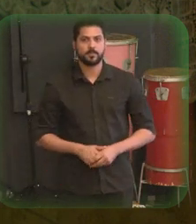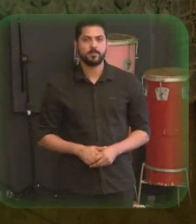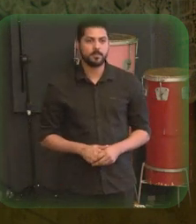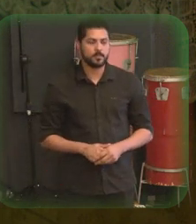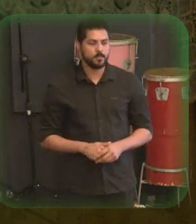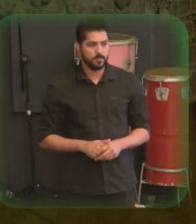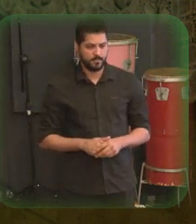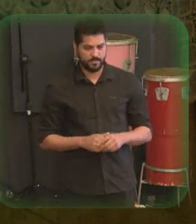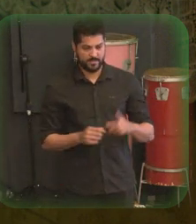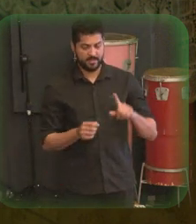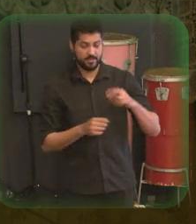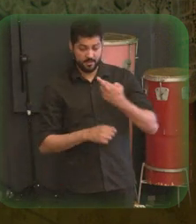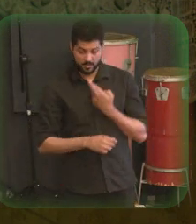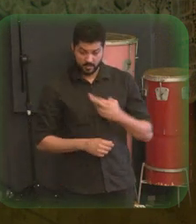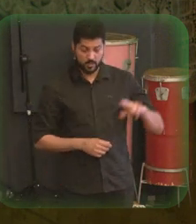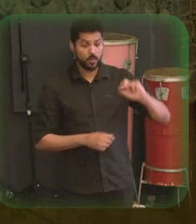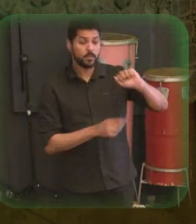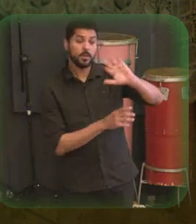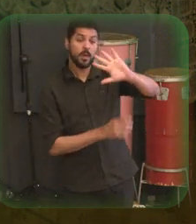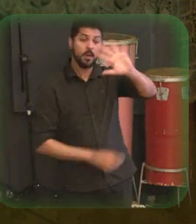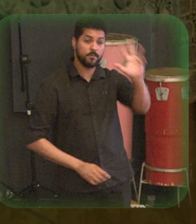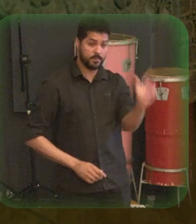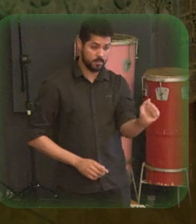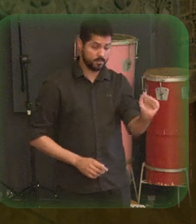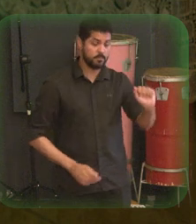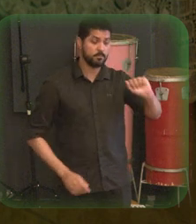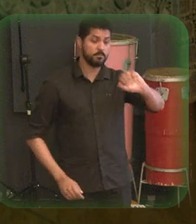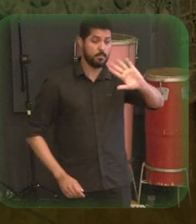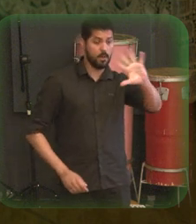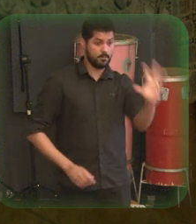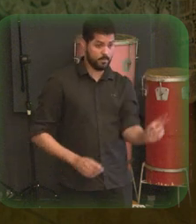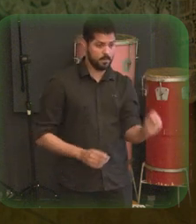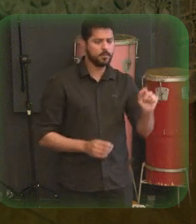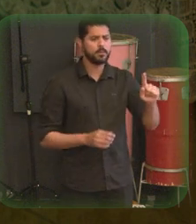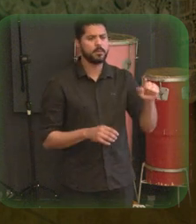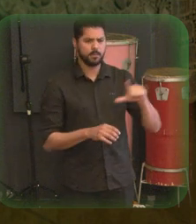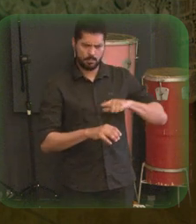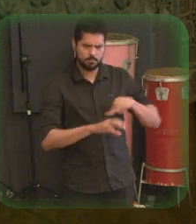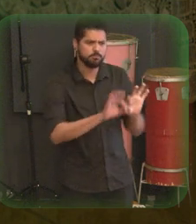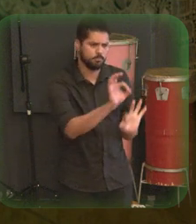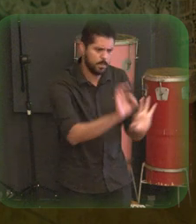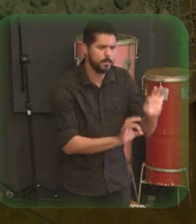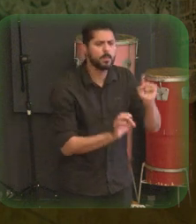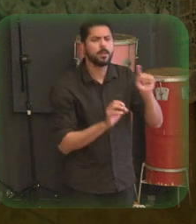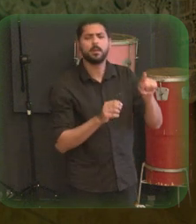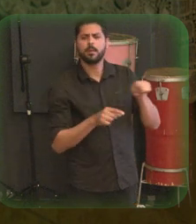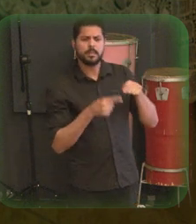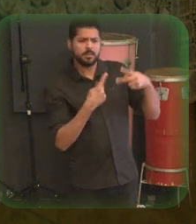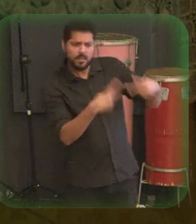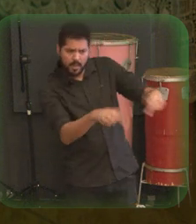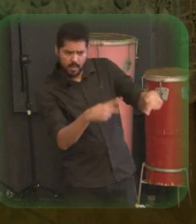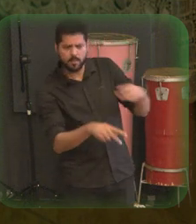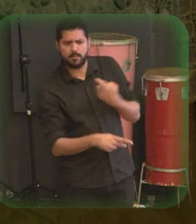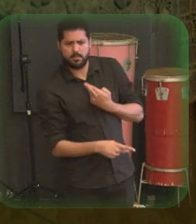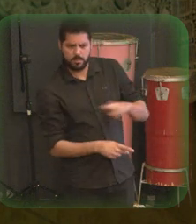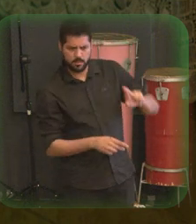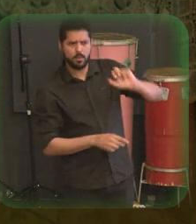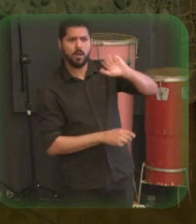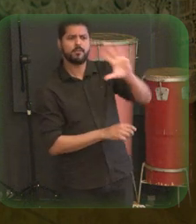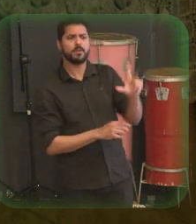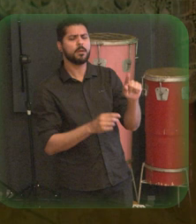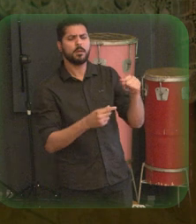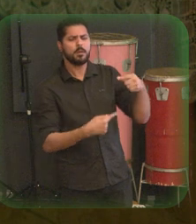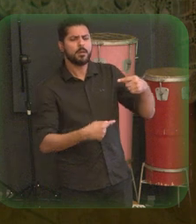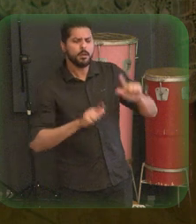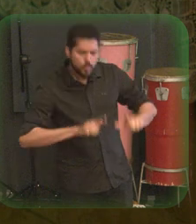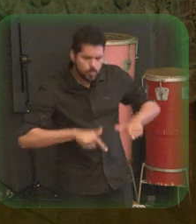as religiões norte-africanas, elas são demonizadas. Então, qual que é a luta política? É para a gente dar um outro sentido para isso. E eu não estou